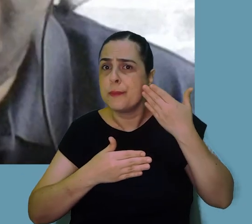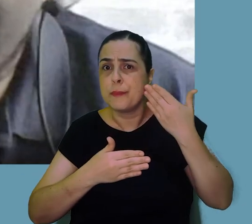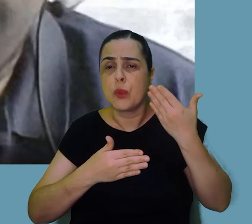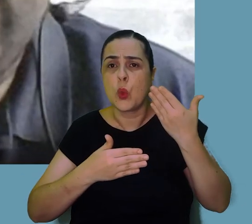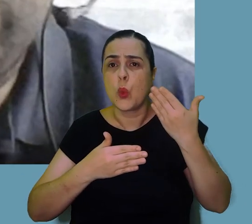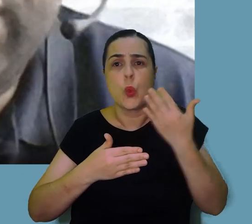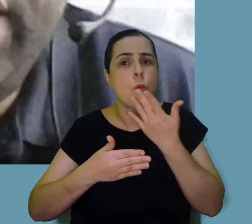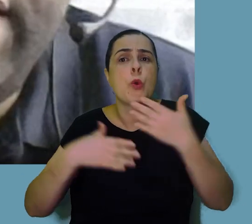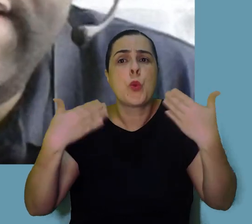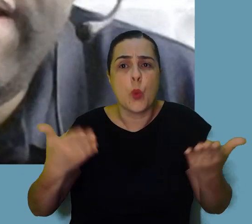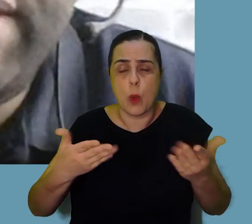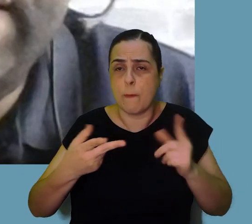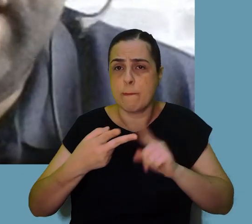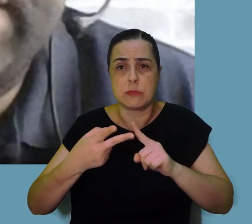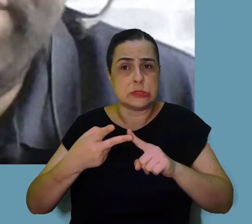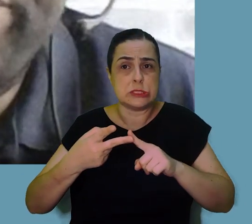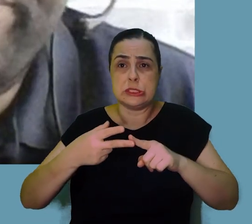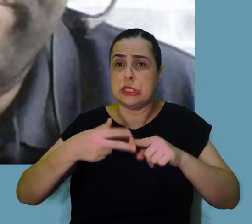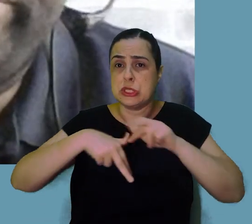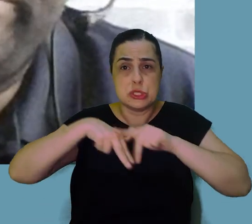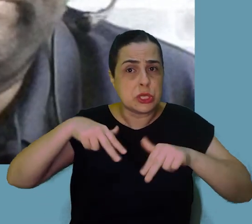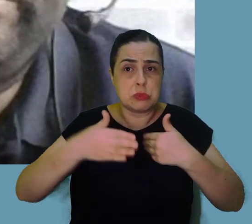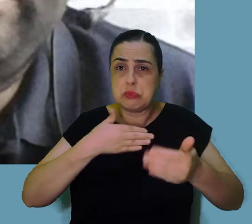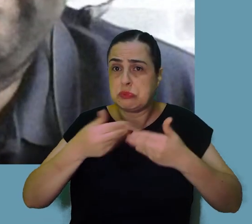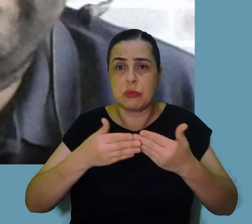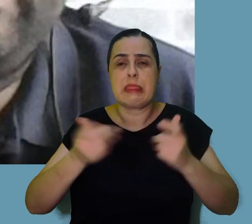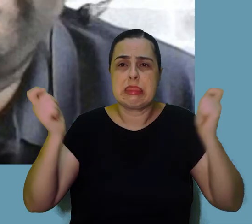desenvolver todas as suas habilidades e capacidades.